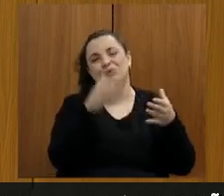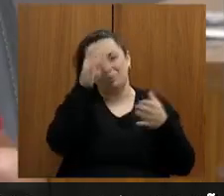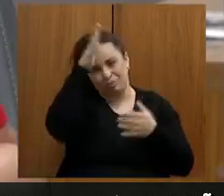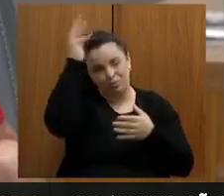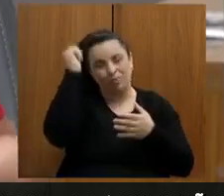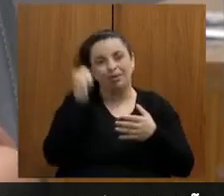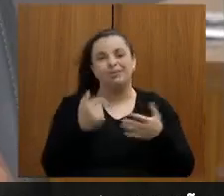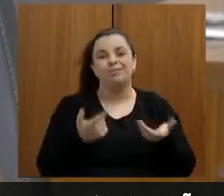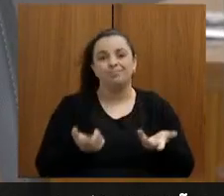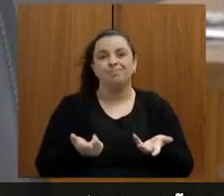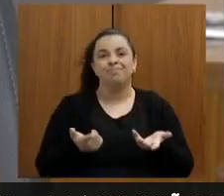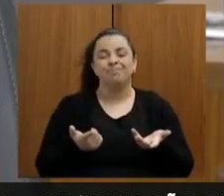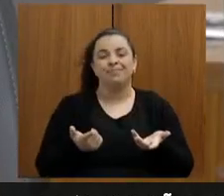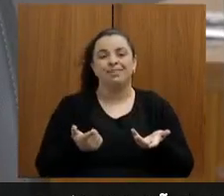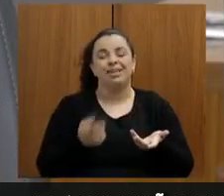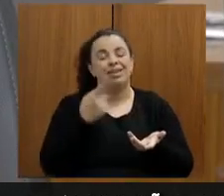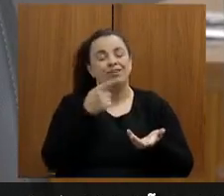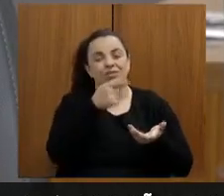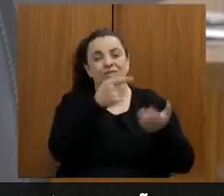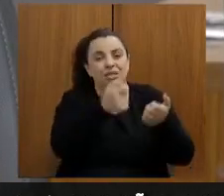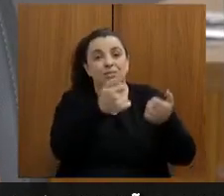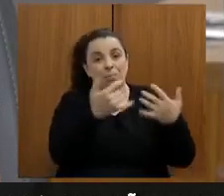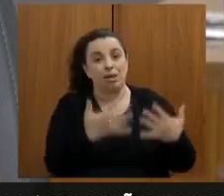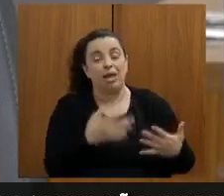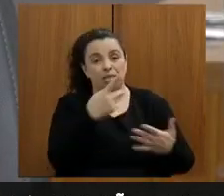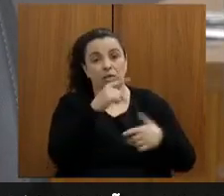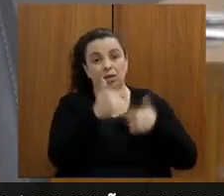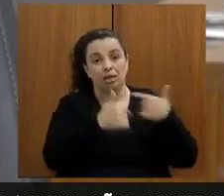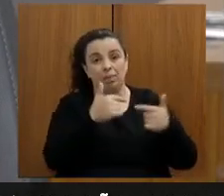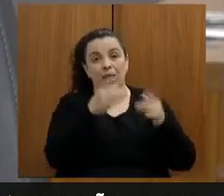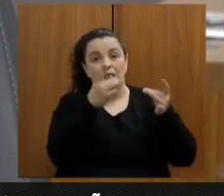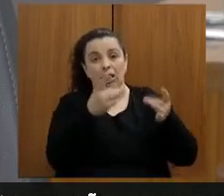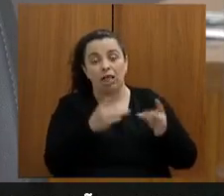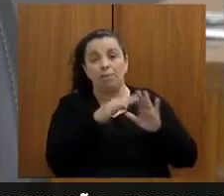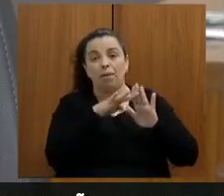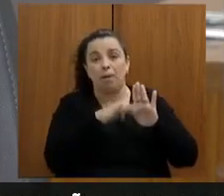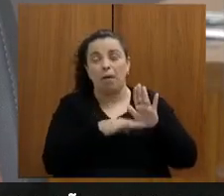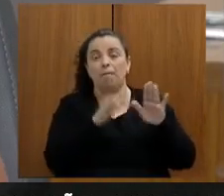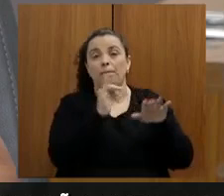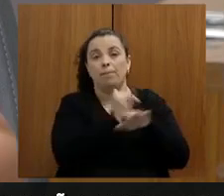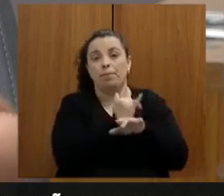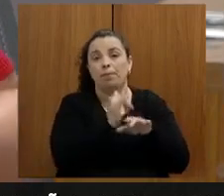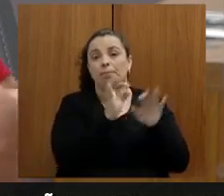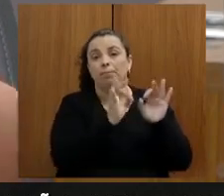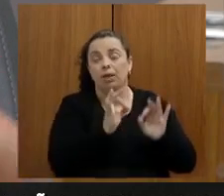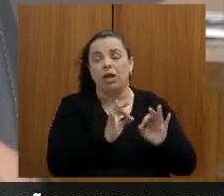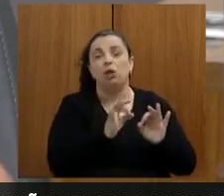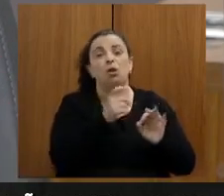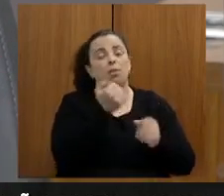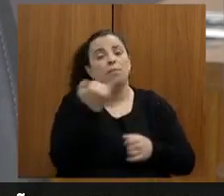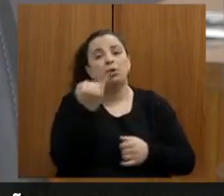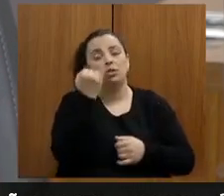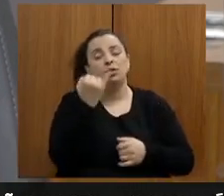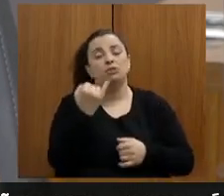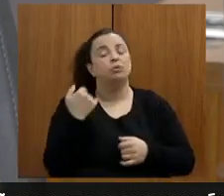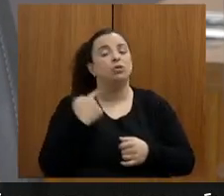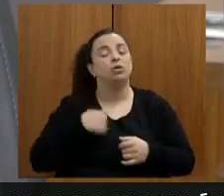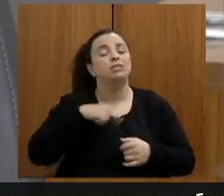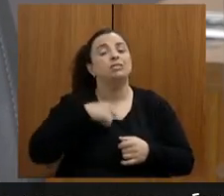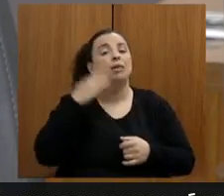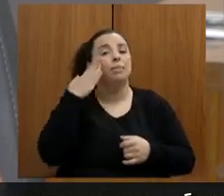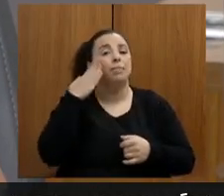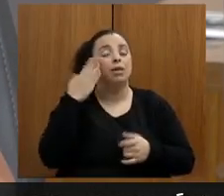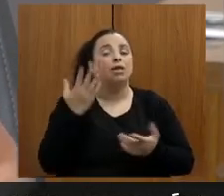Comandante que detalhar isso para gente é importante eu acredito que todos os deputados queriam saber o que que a gente deve instruir os